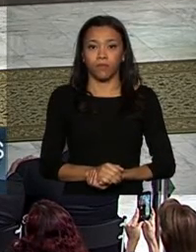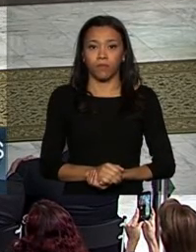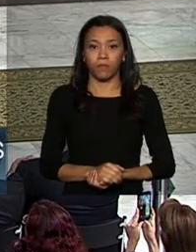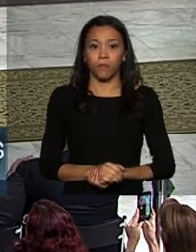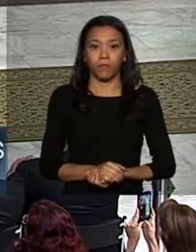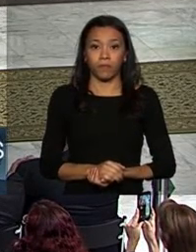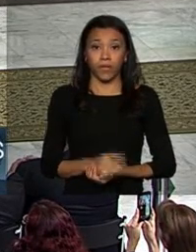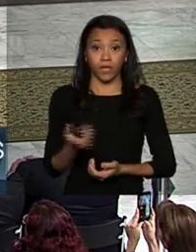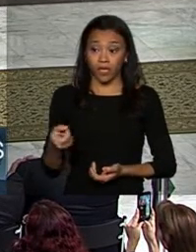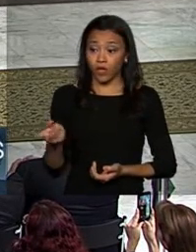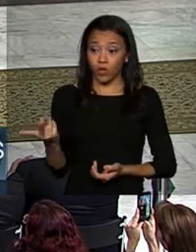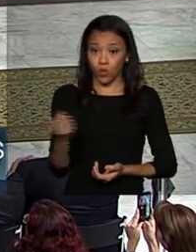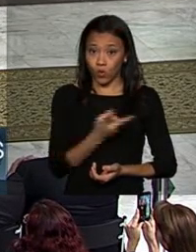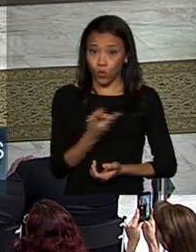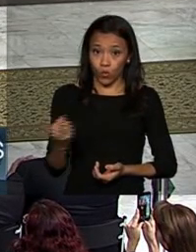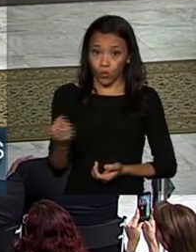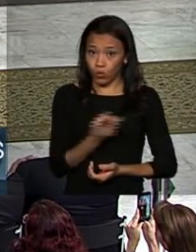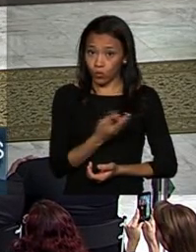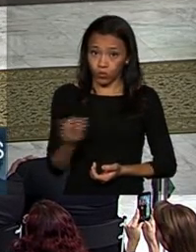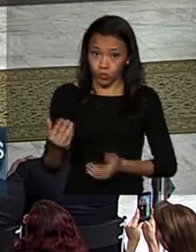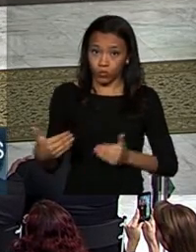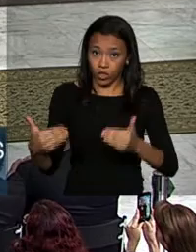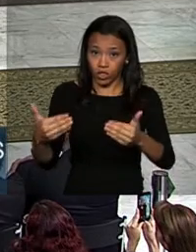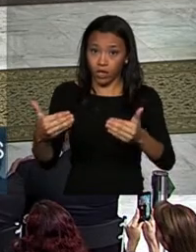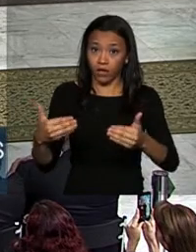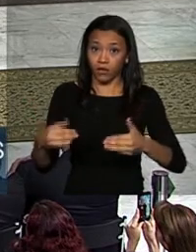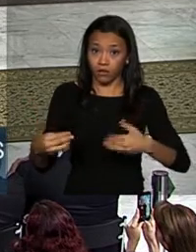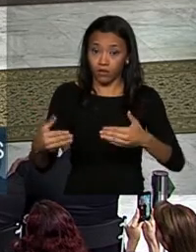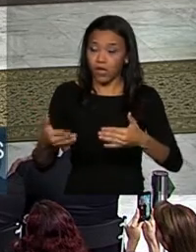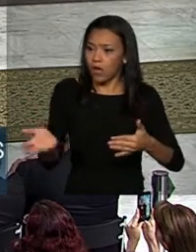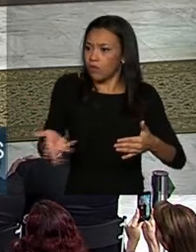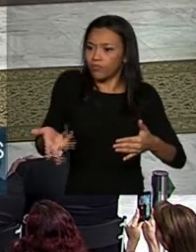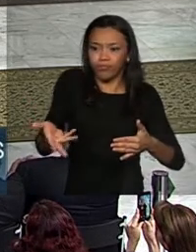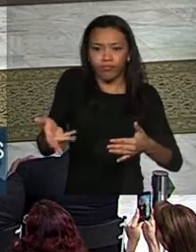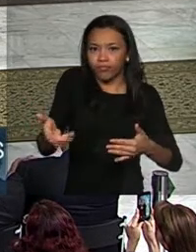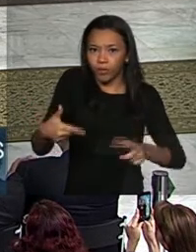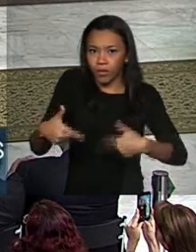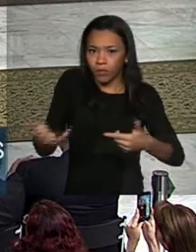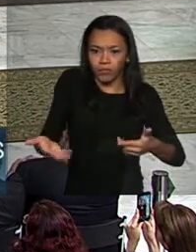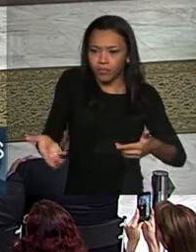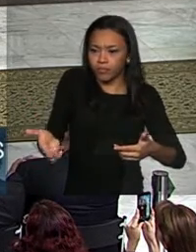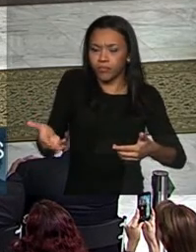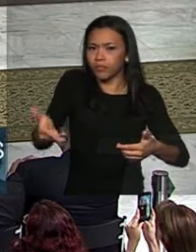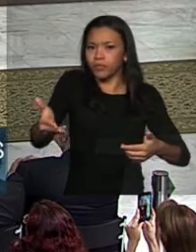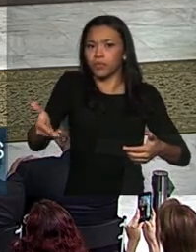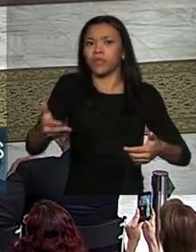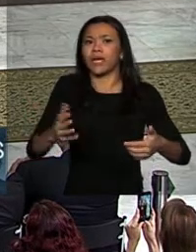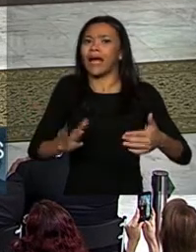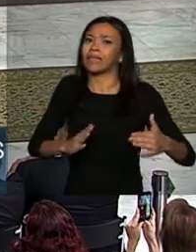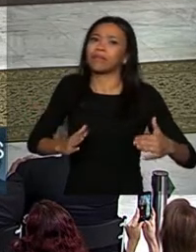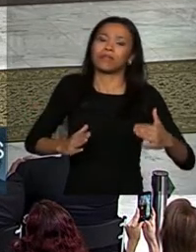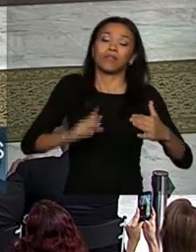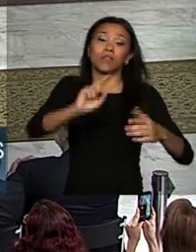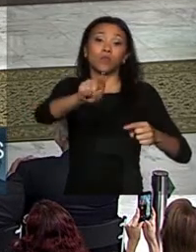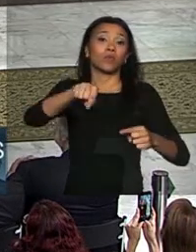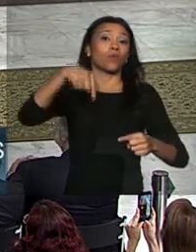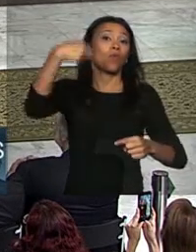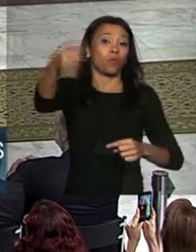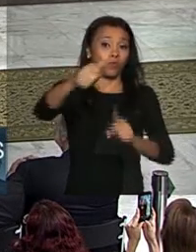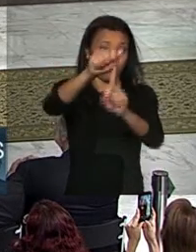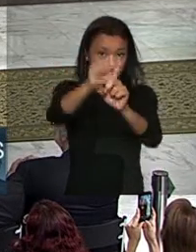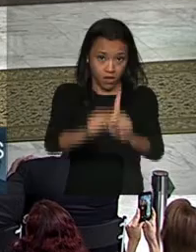que acelerem os procedimentos para que nós possamos, no prazo máximo do próximo